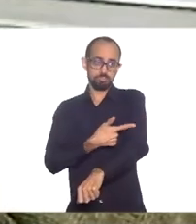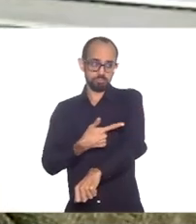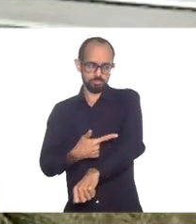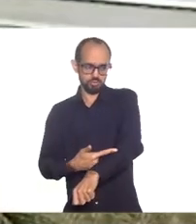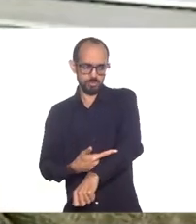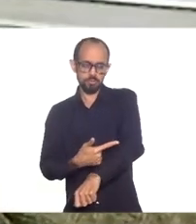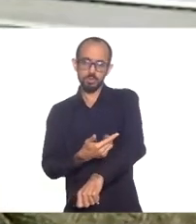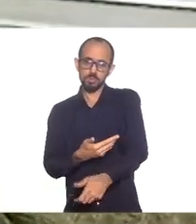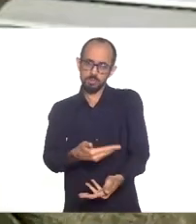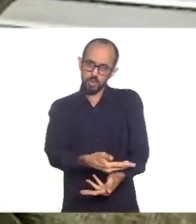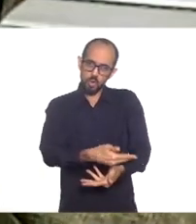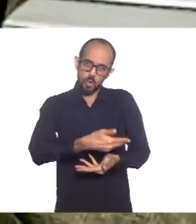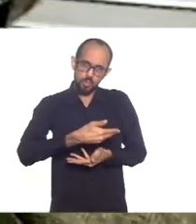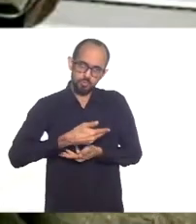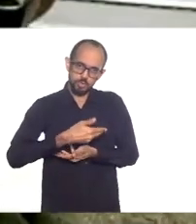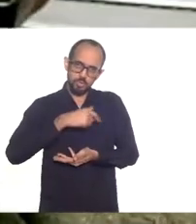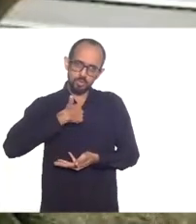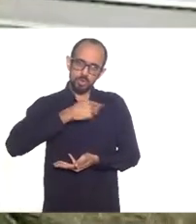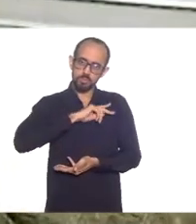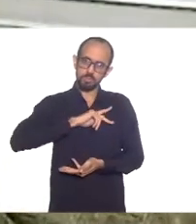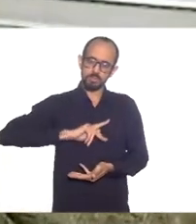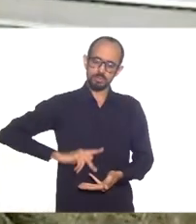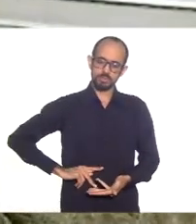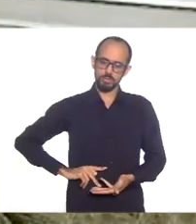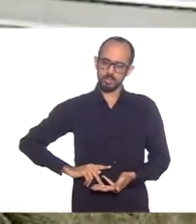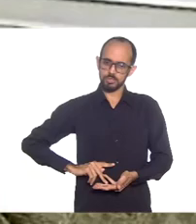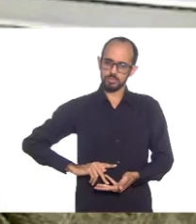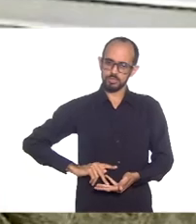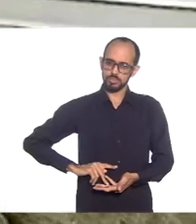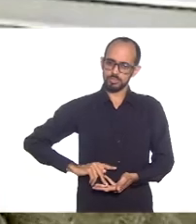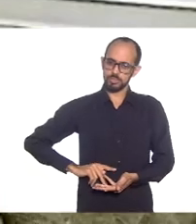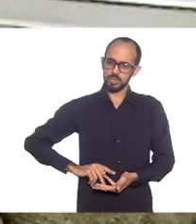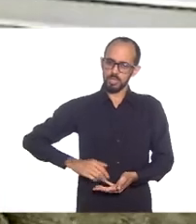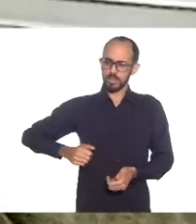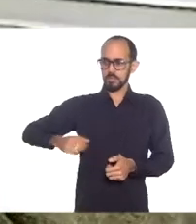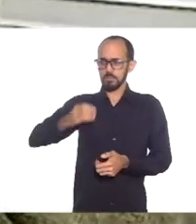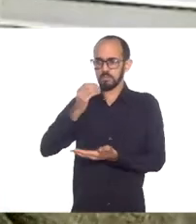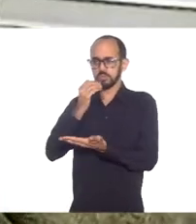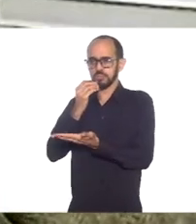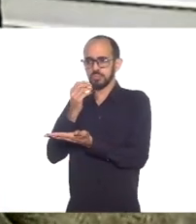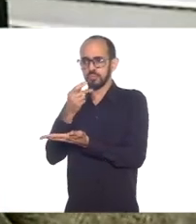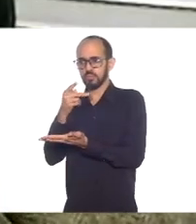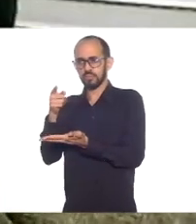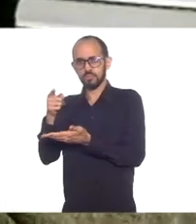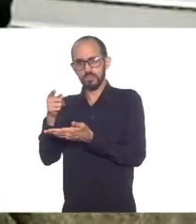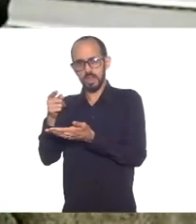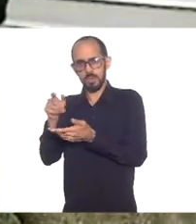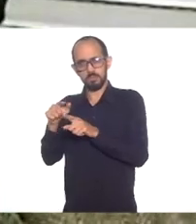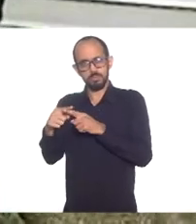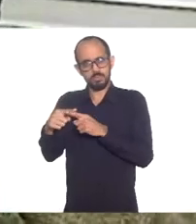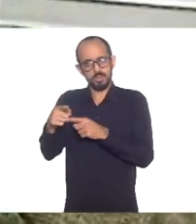eu a presidisse. Eu não poderia ele fazê-lo, visto que é o presidente da casa.